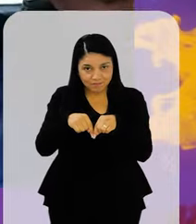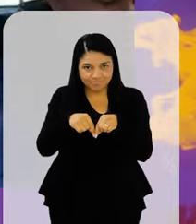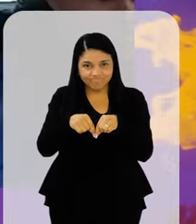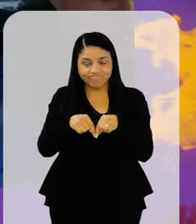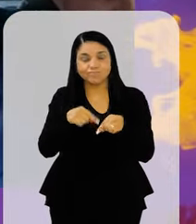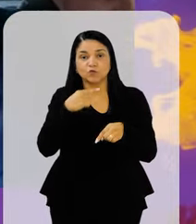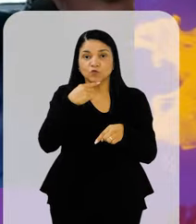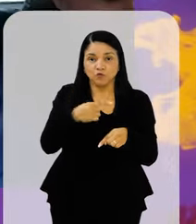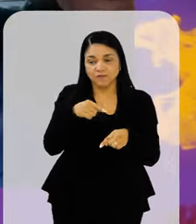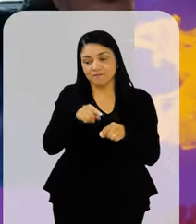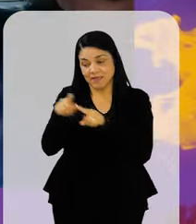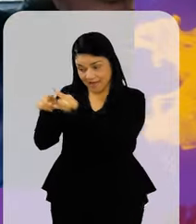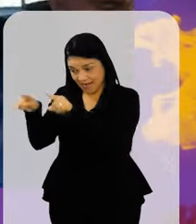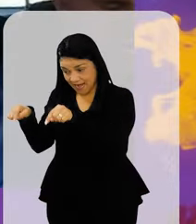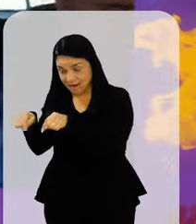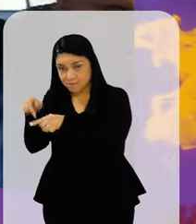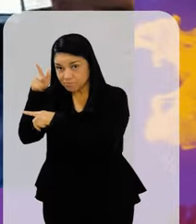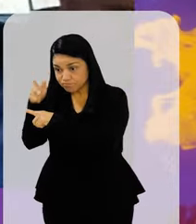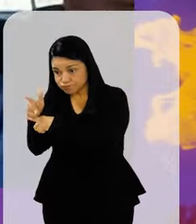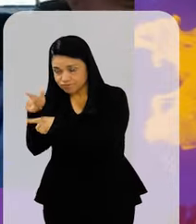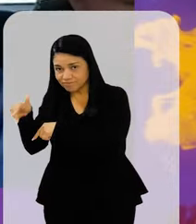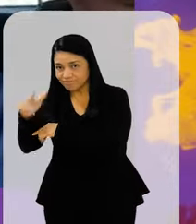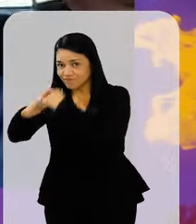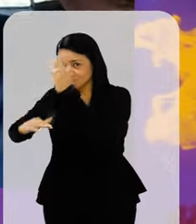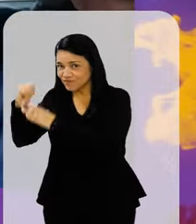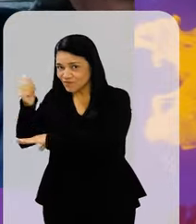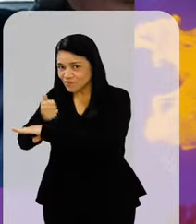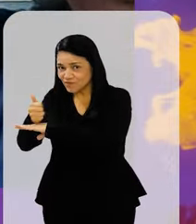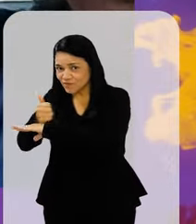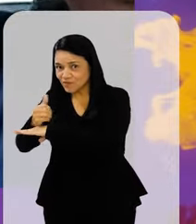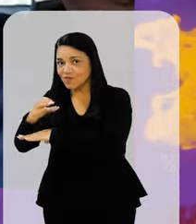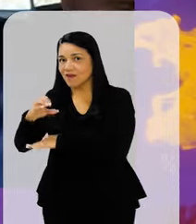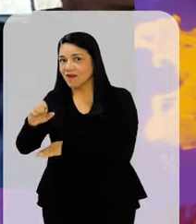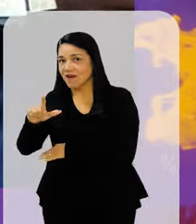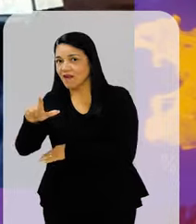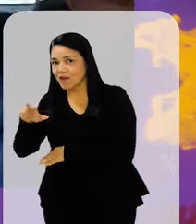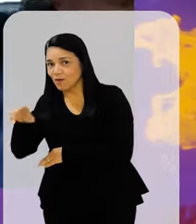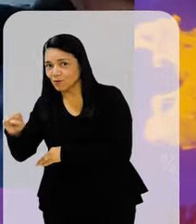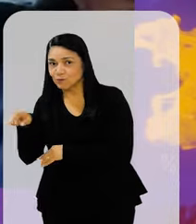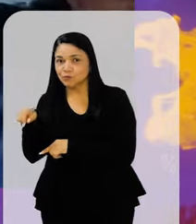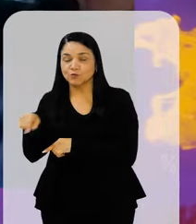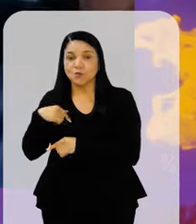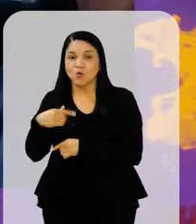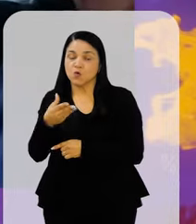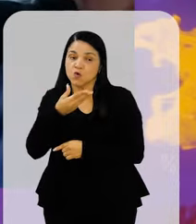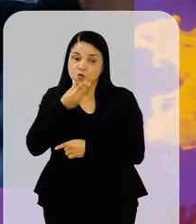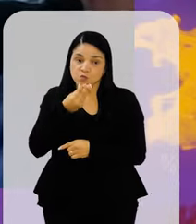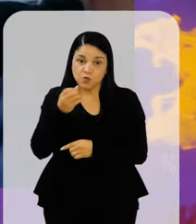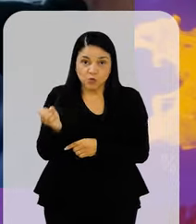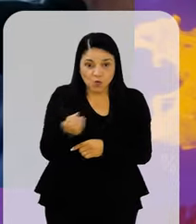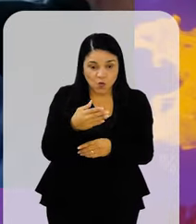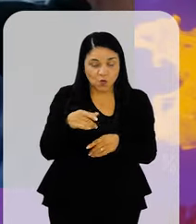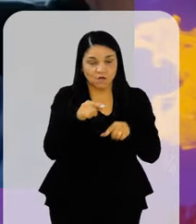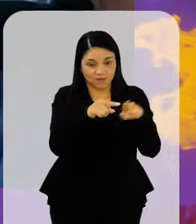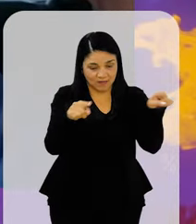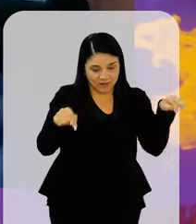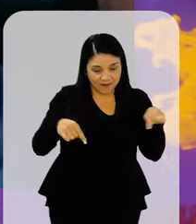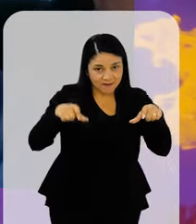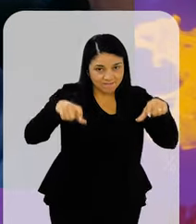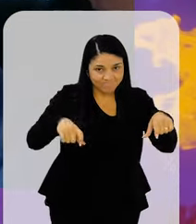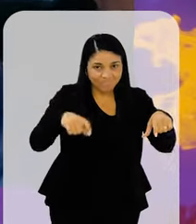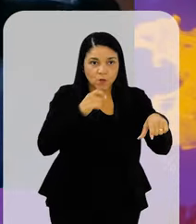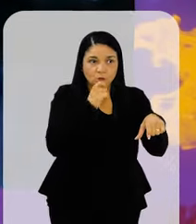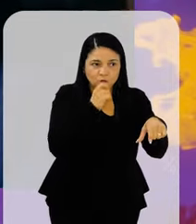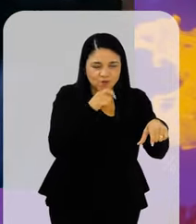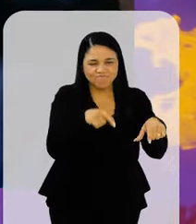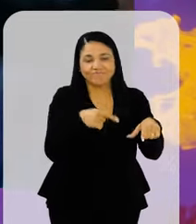está na cabine. Então, você bota lá na cabine um Daronco, você bota na cabine o Klaus, e você bota um menino novo para poder apitar,